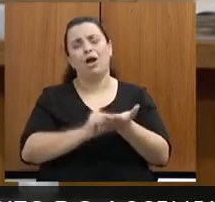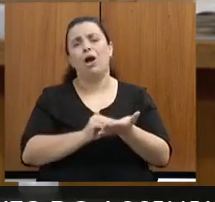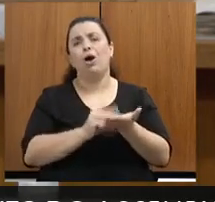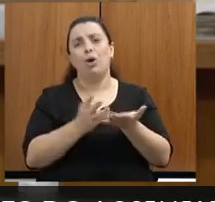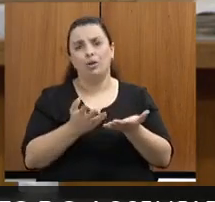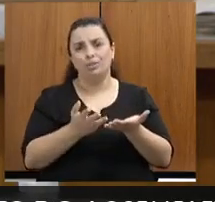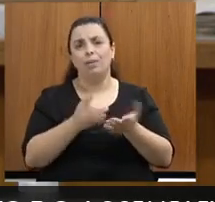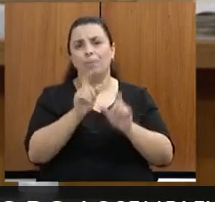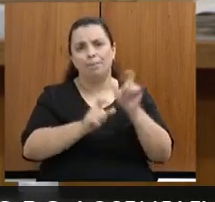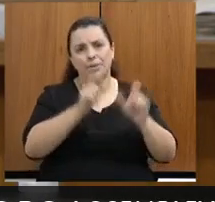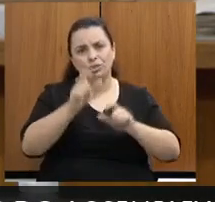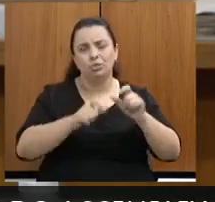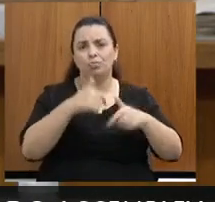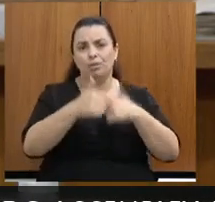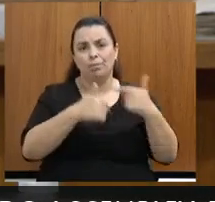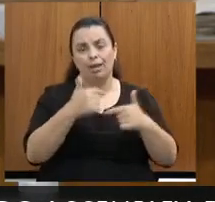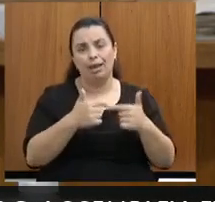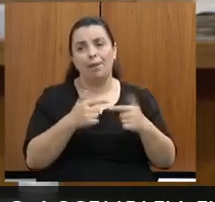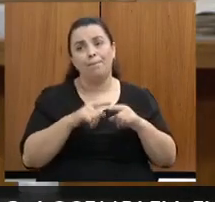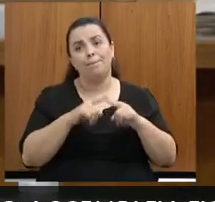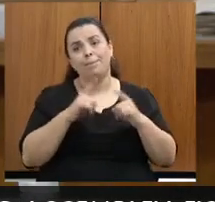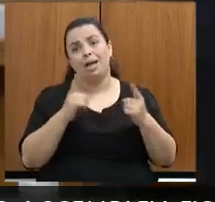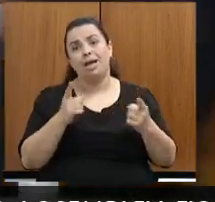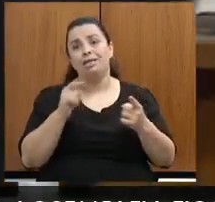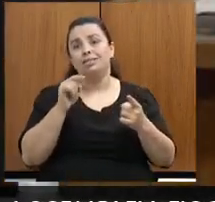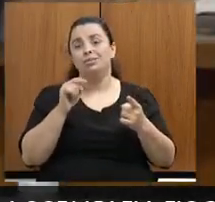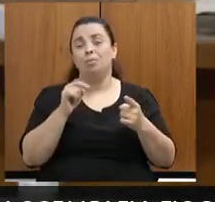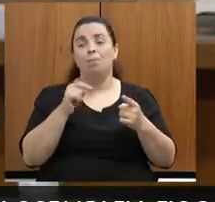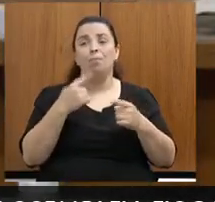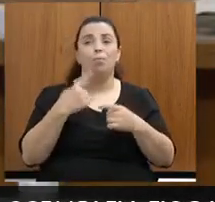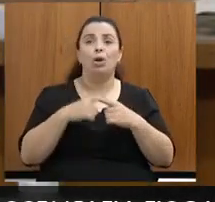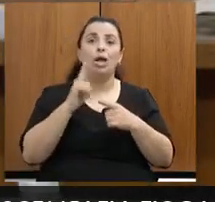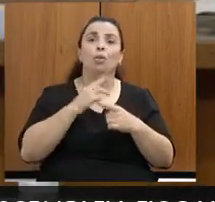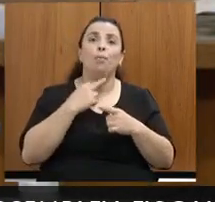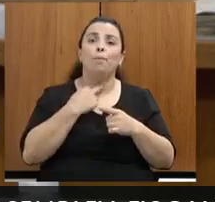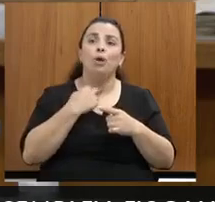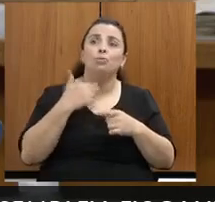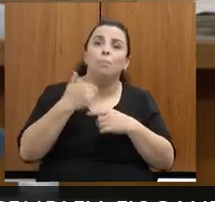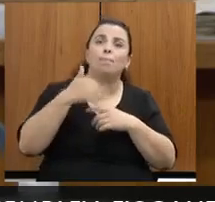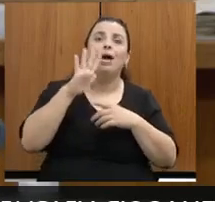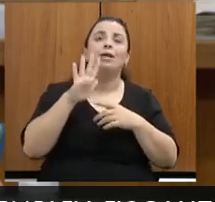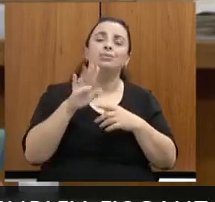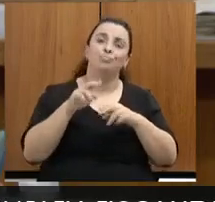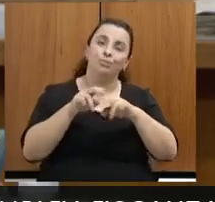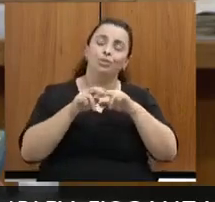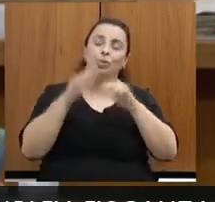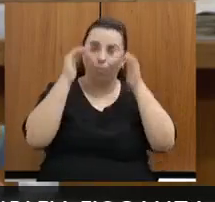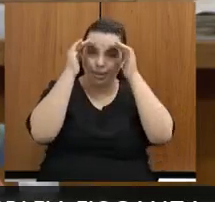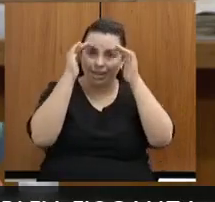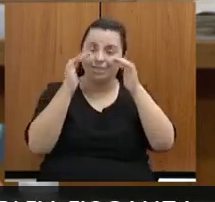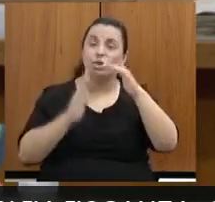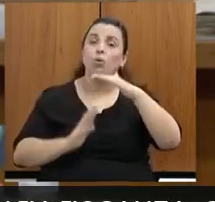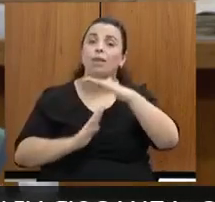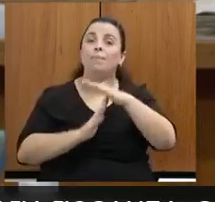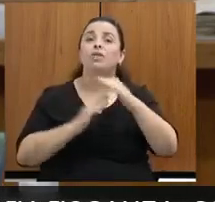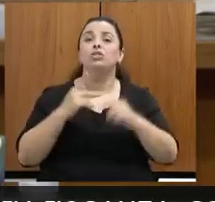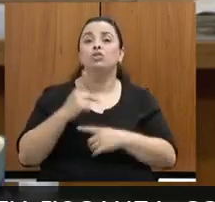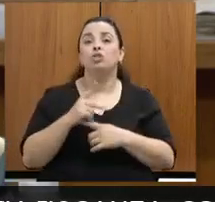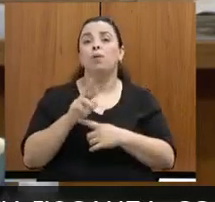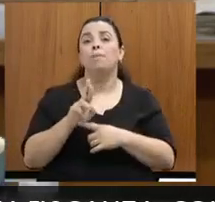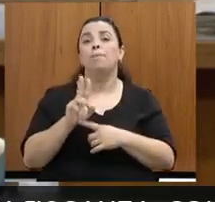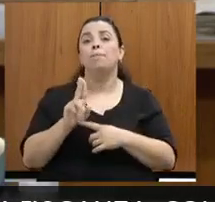deve a inviabilidade de se ingresso se deve exatamente ao limite prudencial e nós